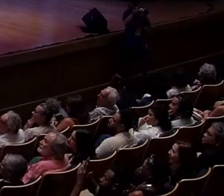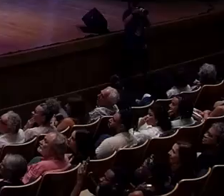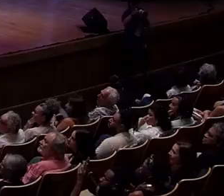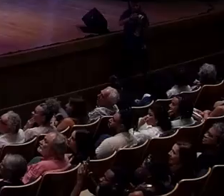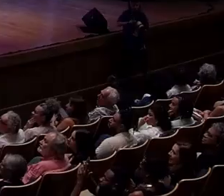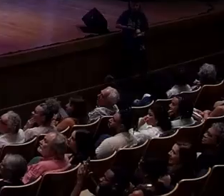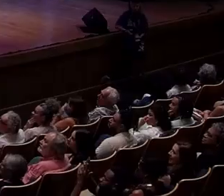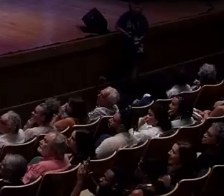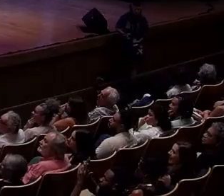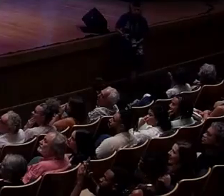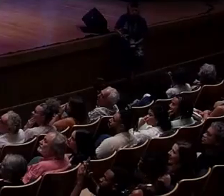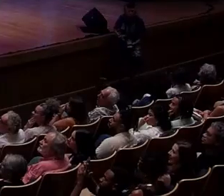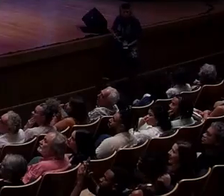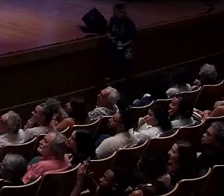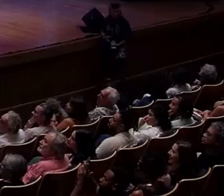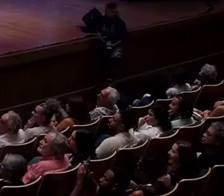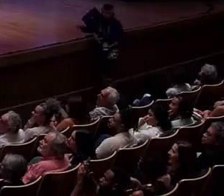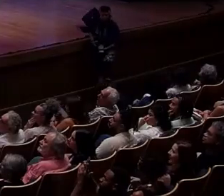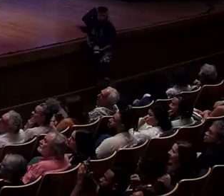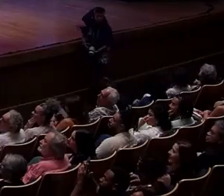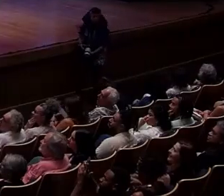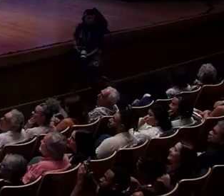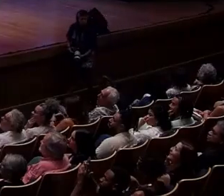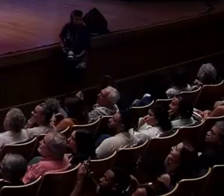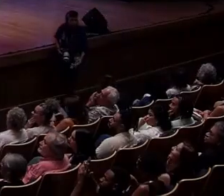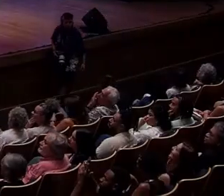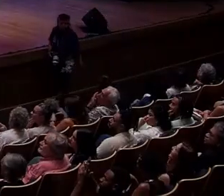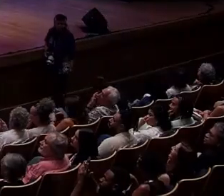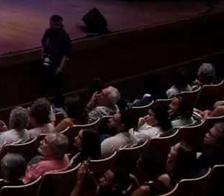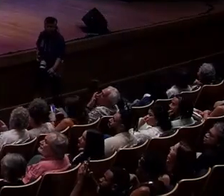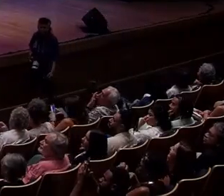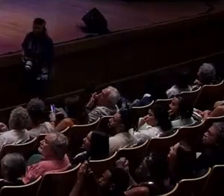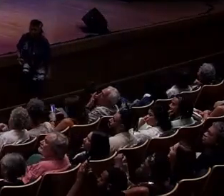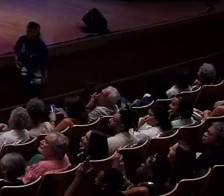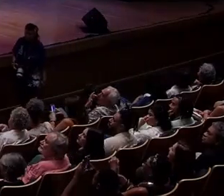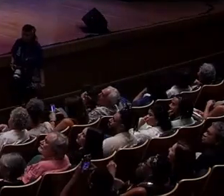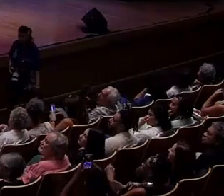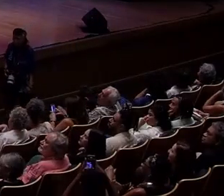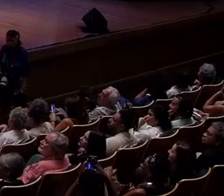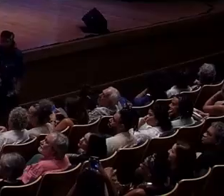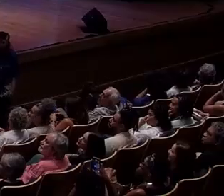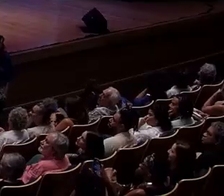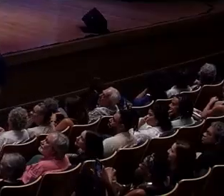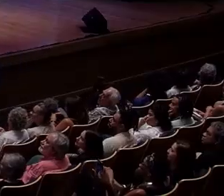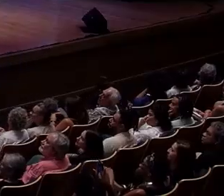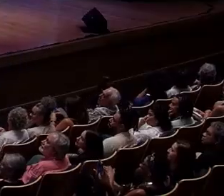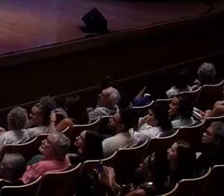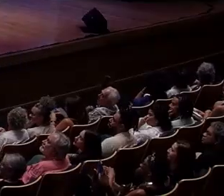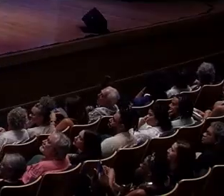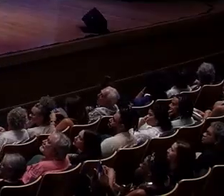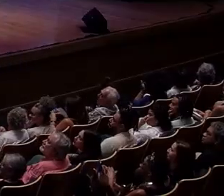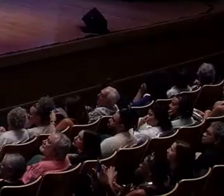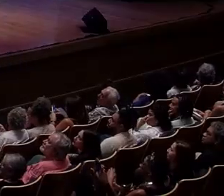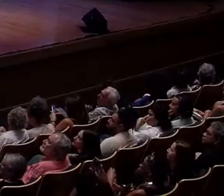primeira lembrança do Fli Araxá foi com as professoras chegando, falando sobre o concurso de redação na escola. E eu, sem entender